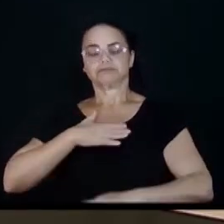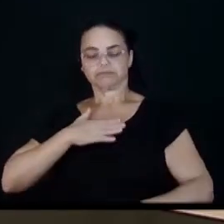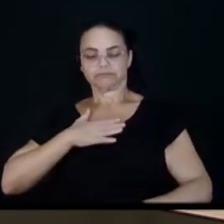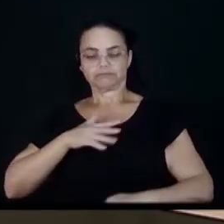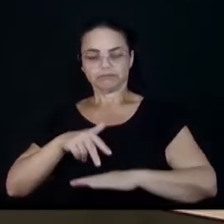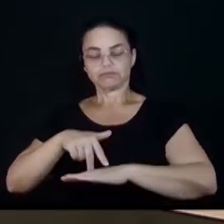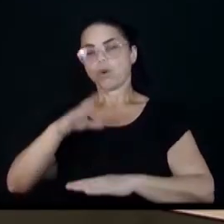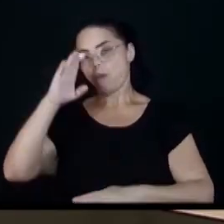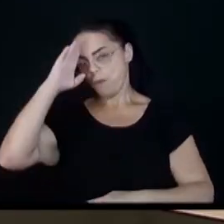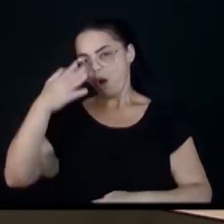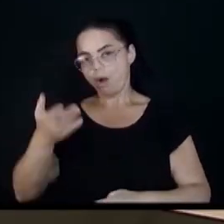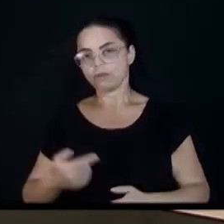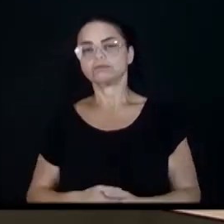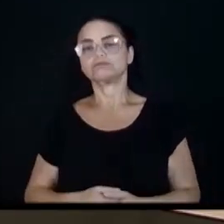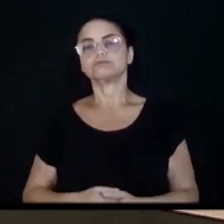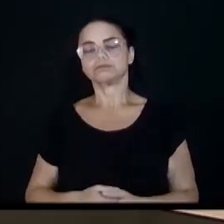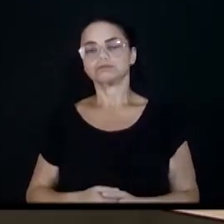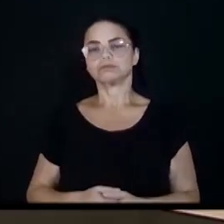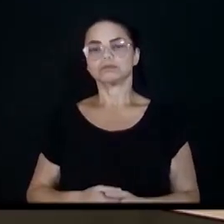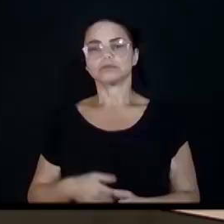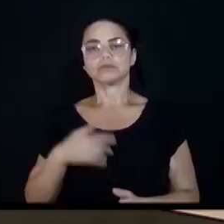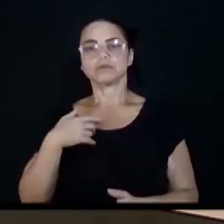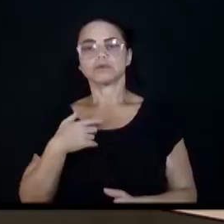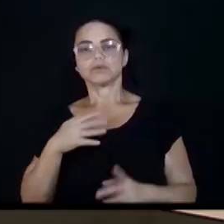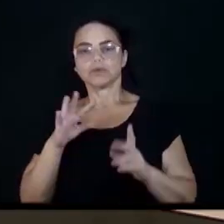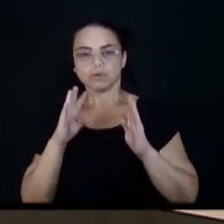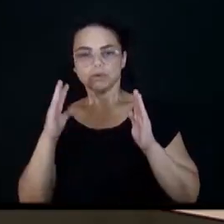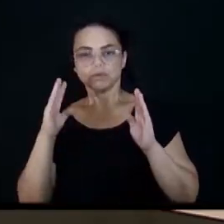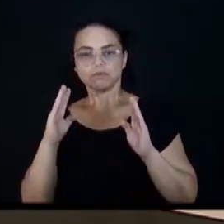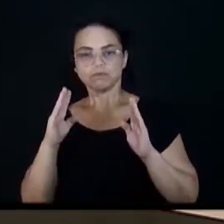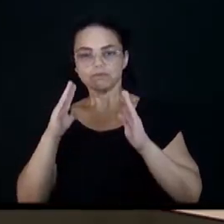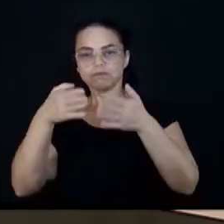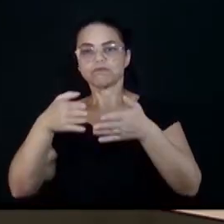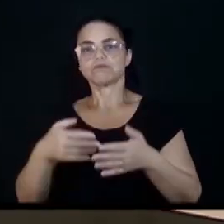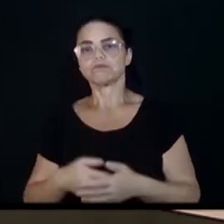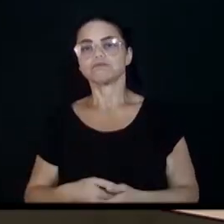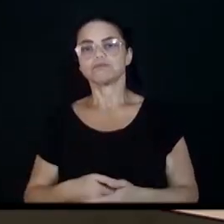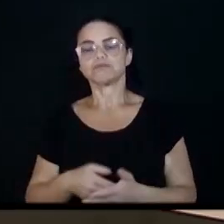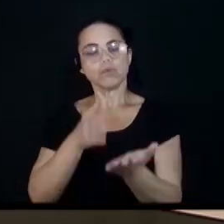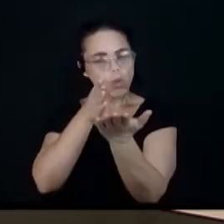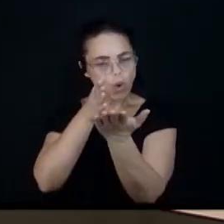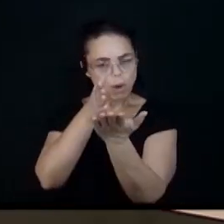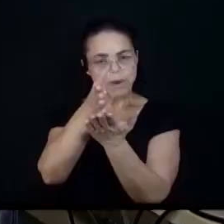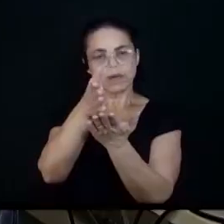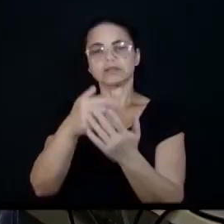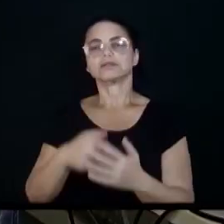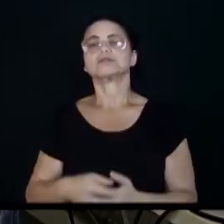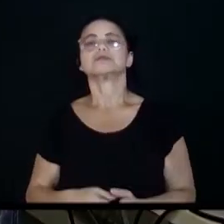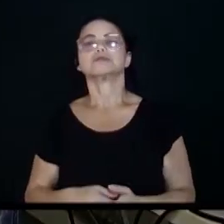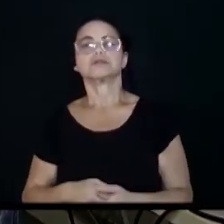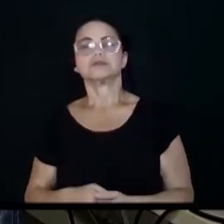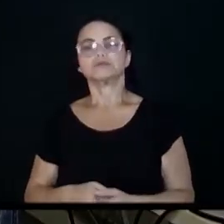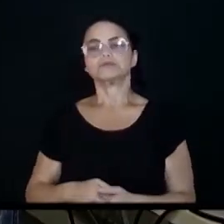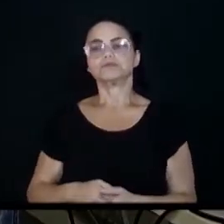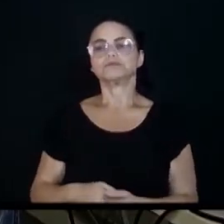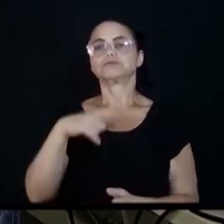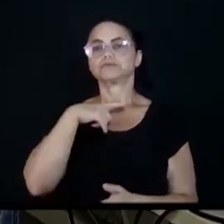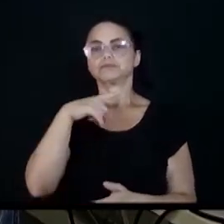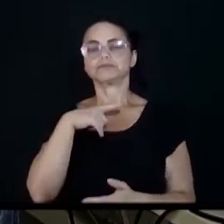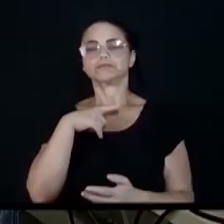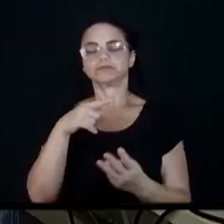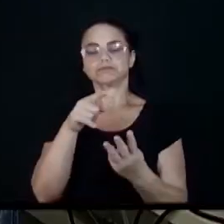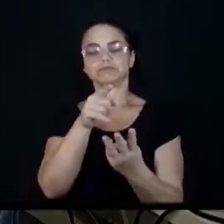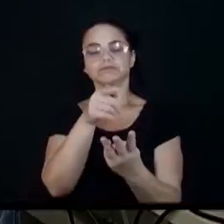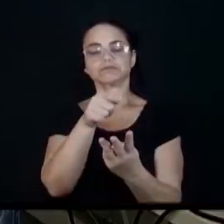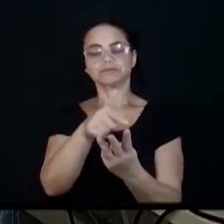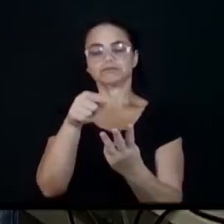como um foco assim de caminho, né? E a partir disso a gente tem 3 momentos